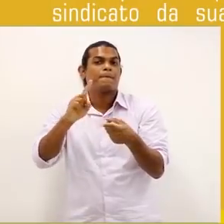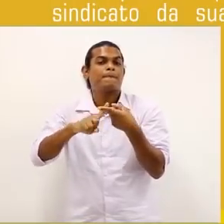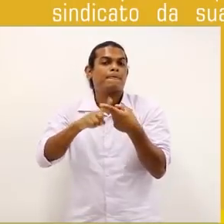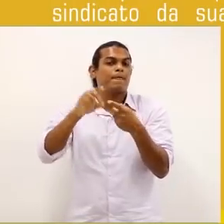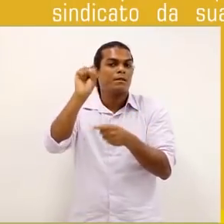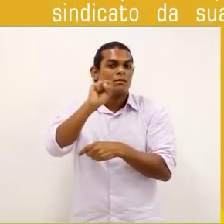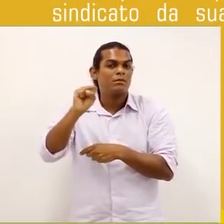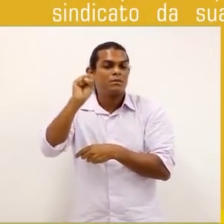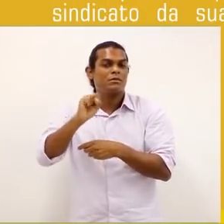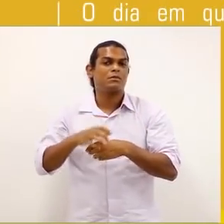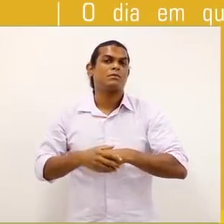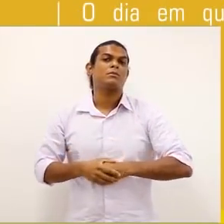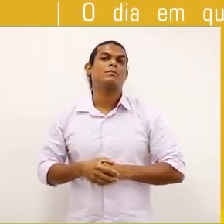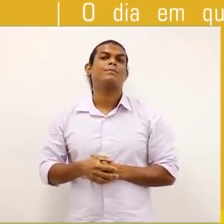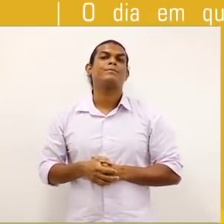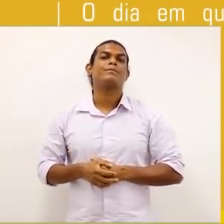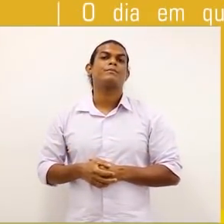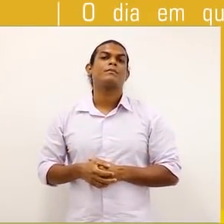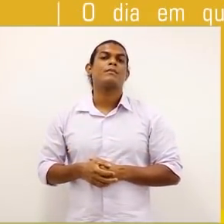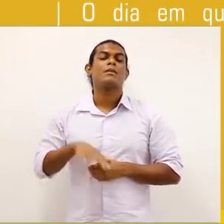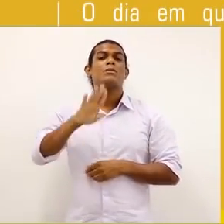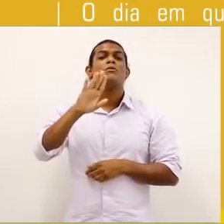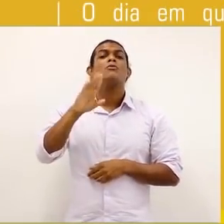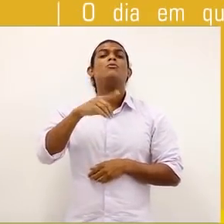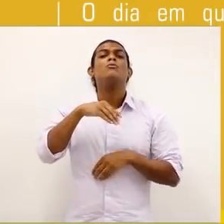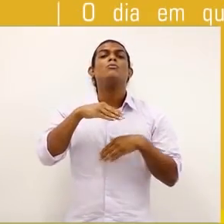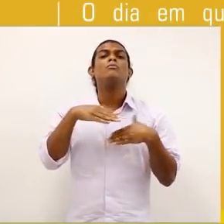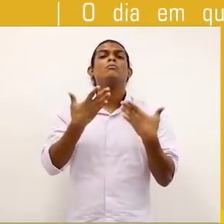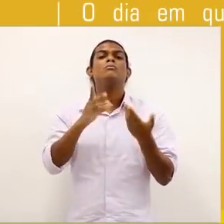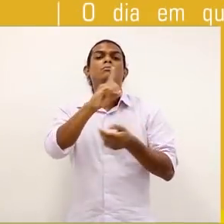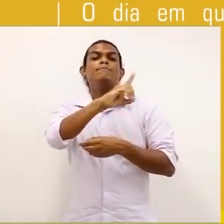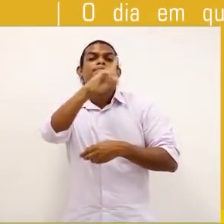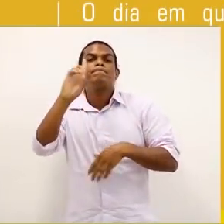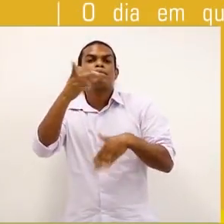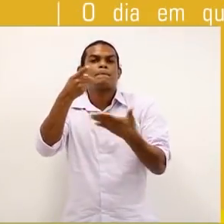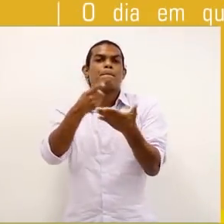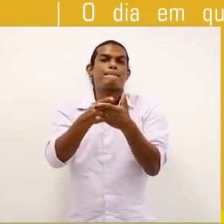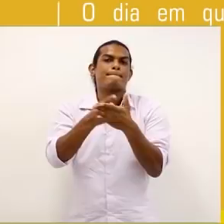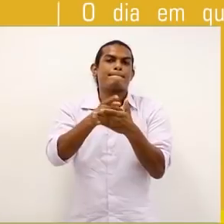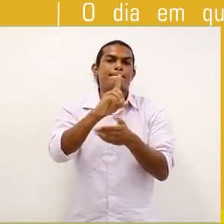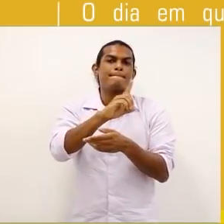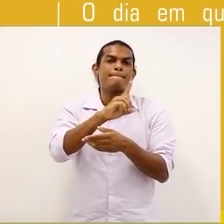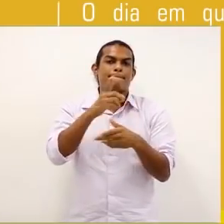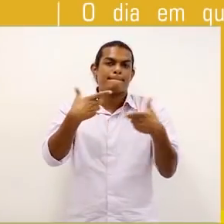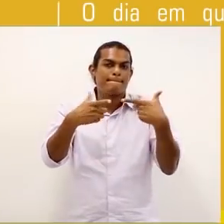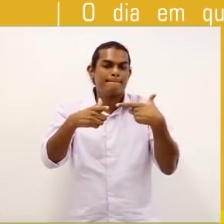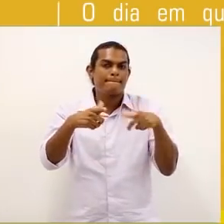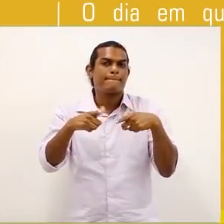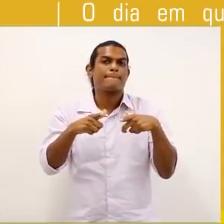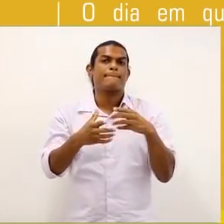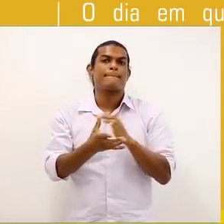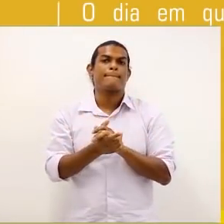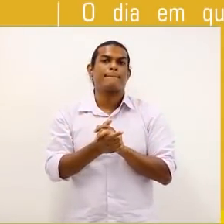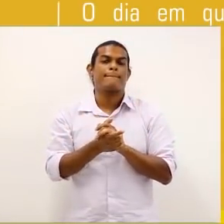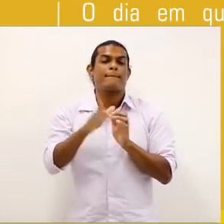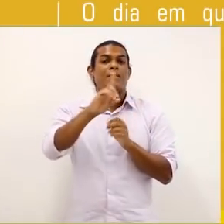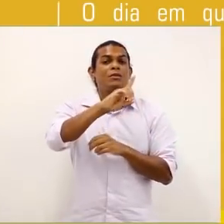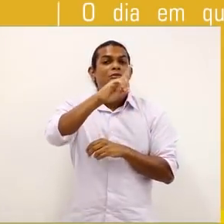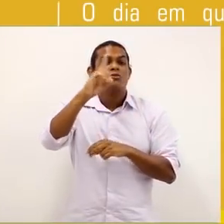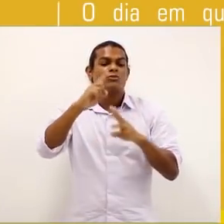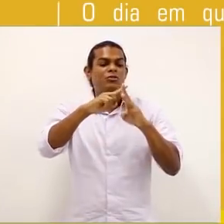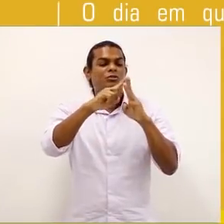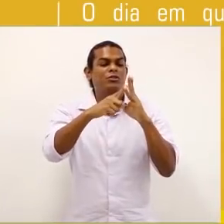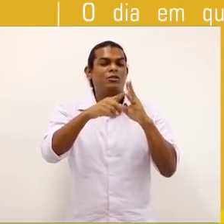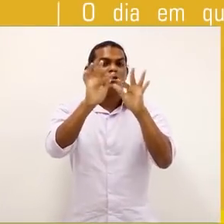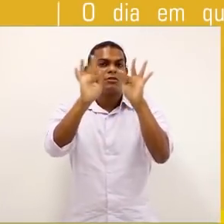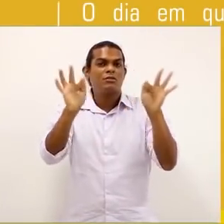tá bom? Qual é o dia do acidente do trabalho? Essa é uma boa pergunta. O dia do acidente do trabalho pode ser de três formas. Primeiro, a